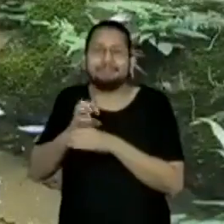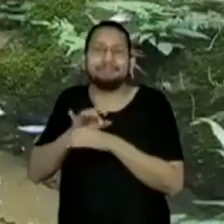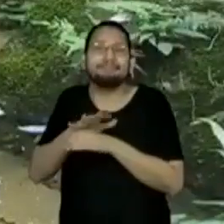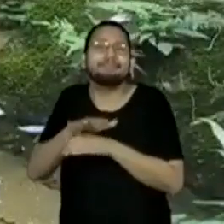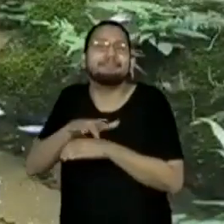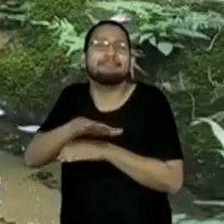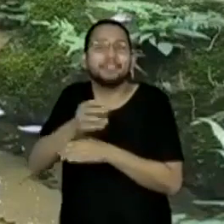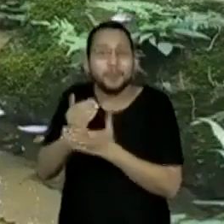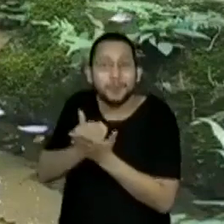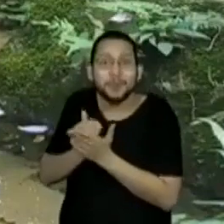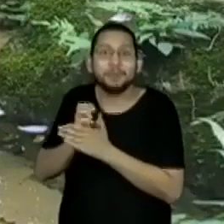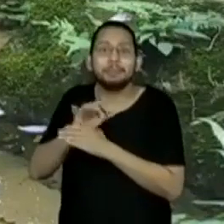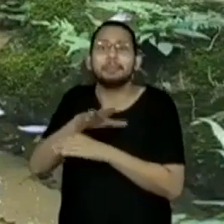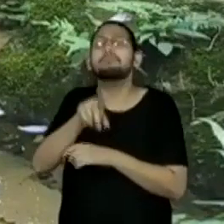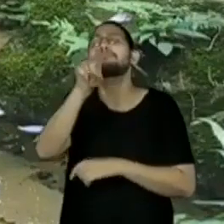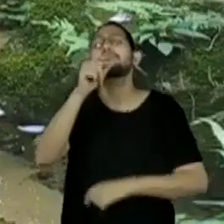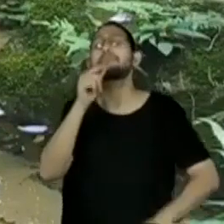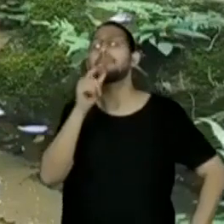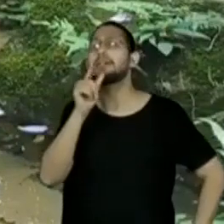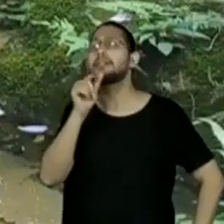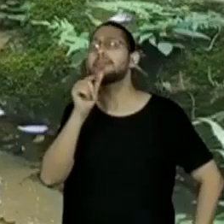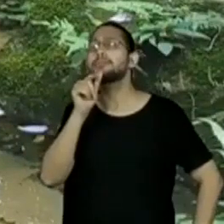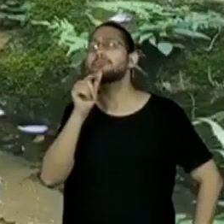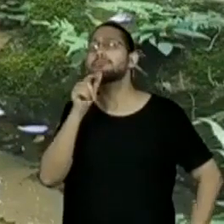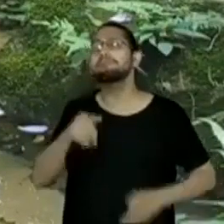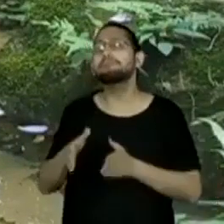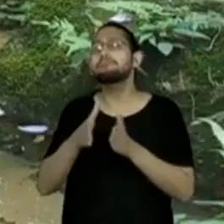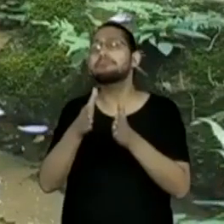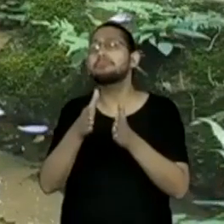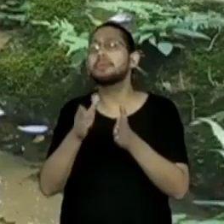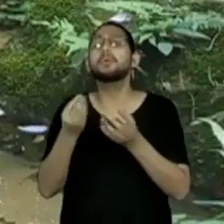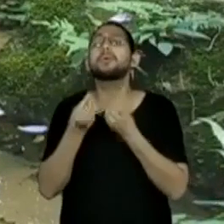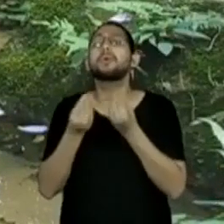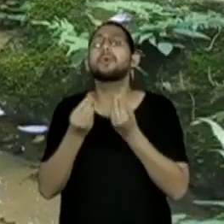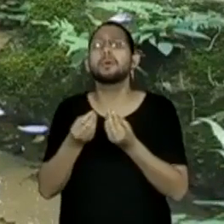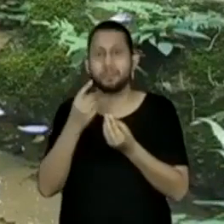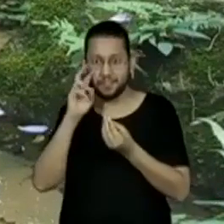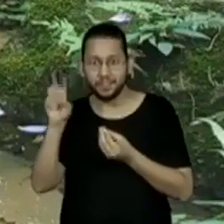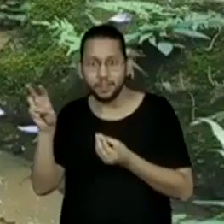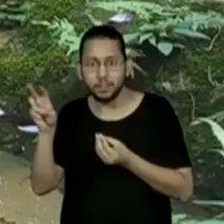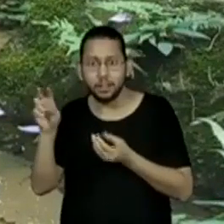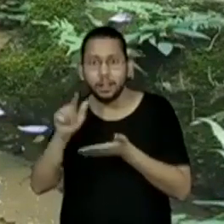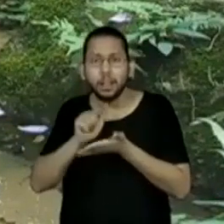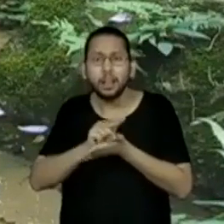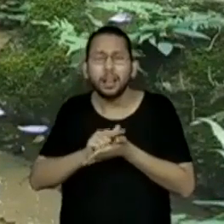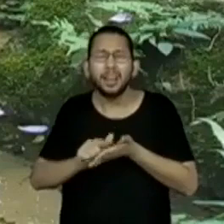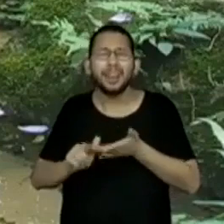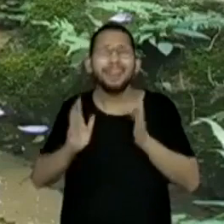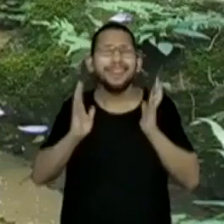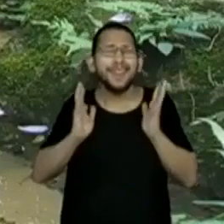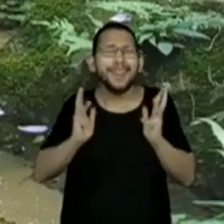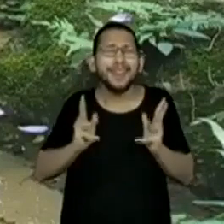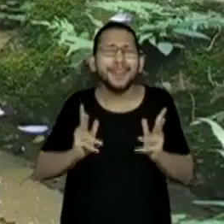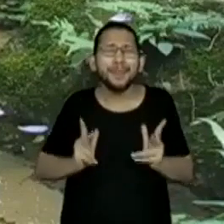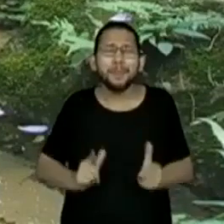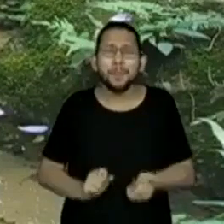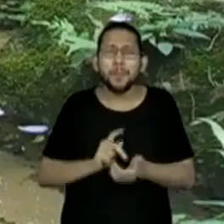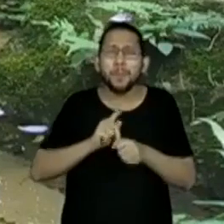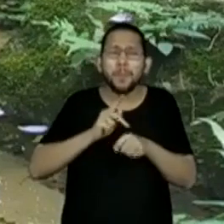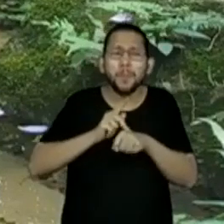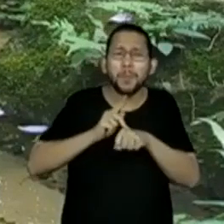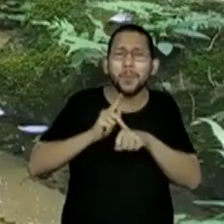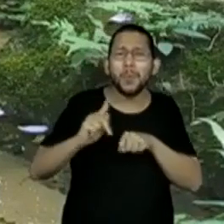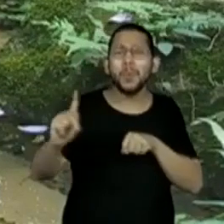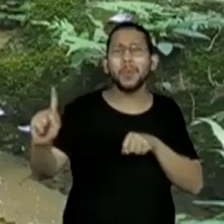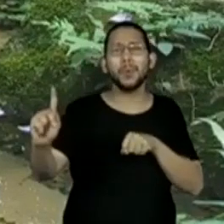Bom, possivelmente é um rio bem limpo. Olha a nascente, o quanto está limpa. Olhem as imagens,